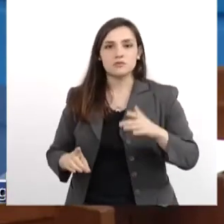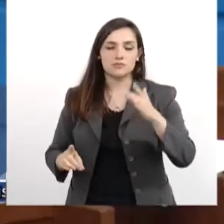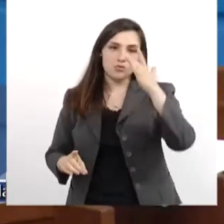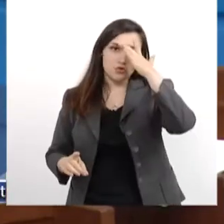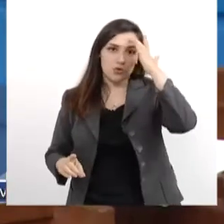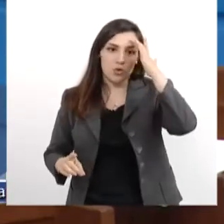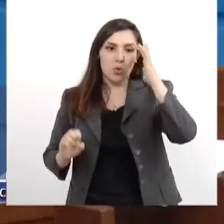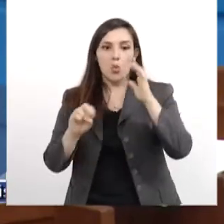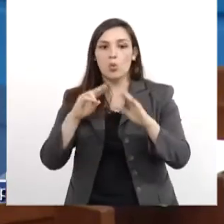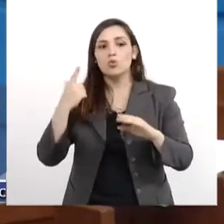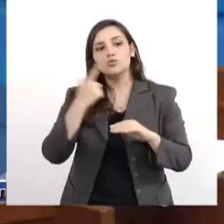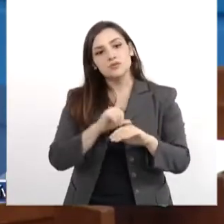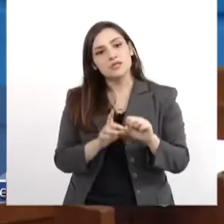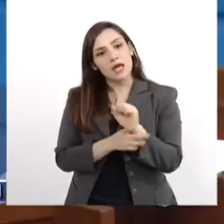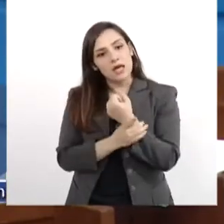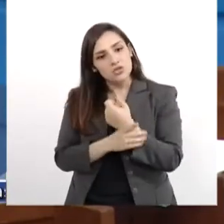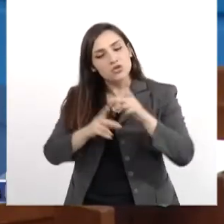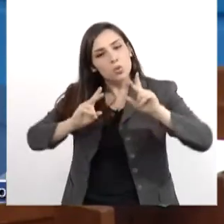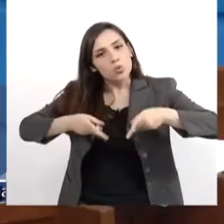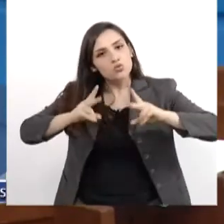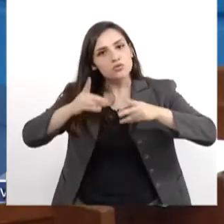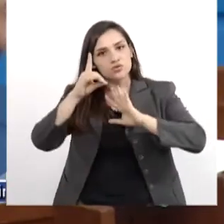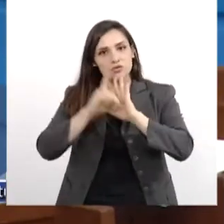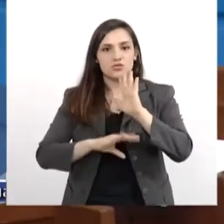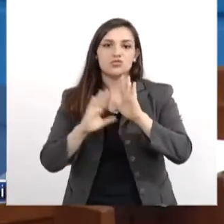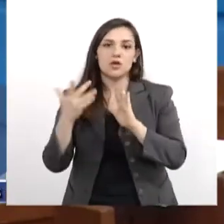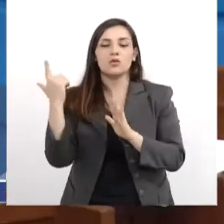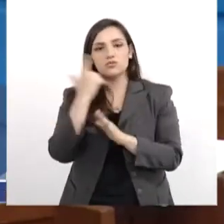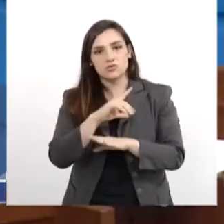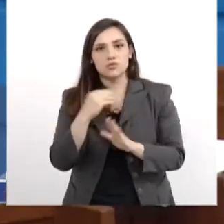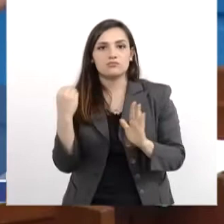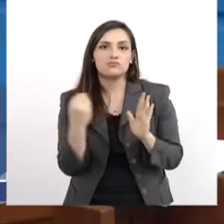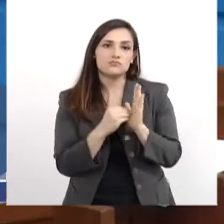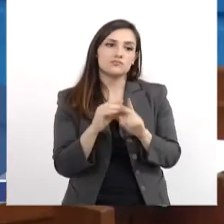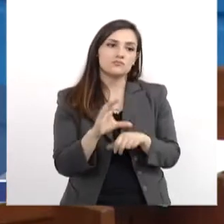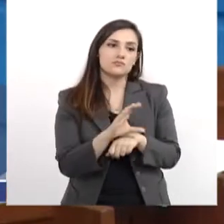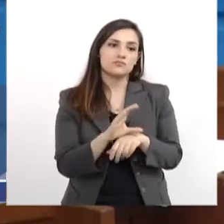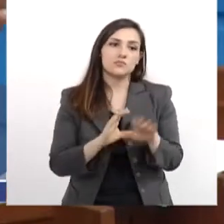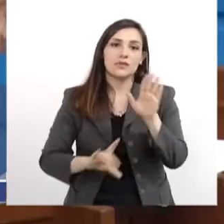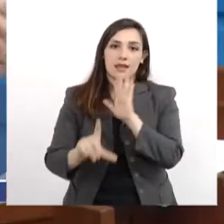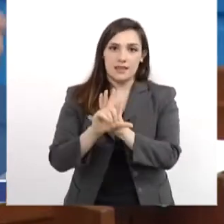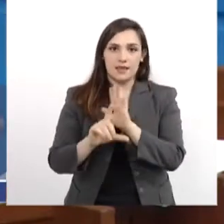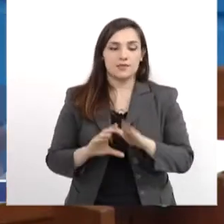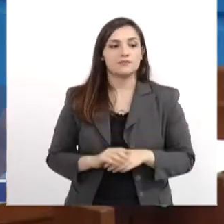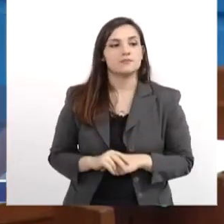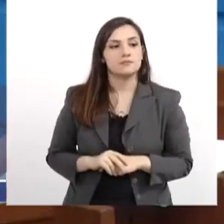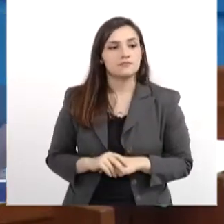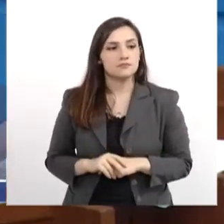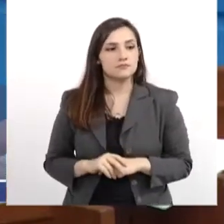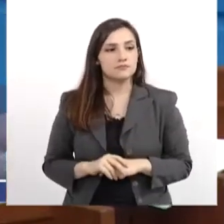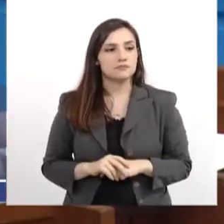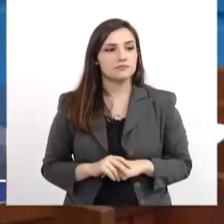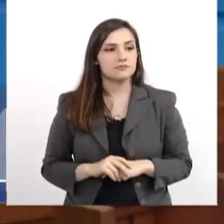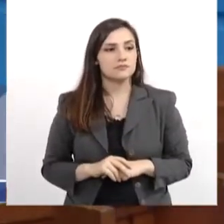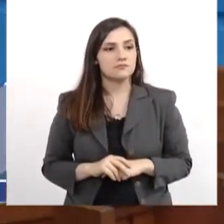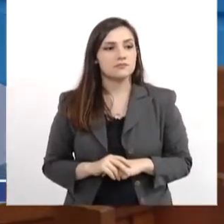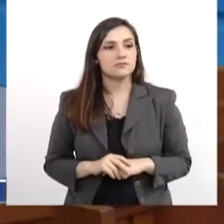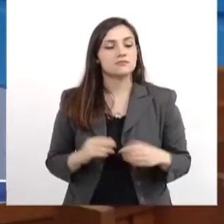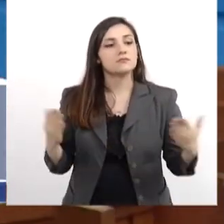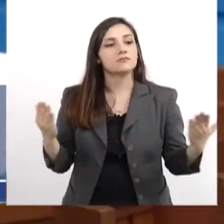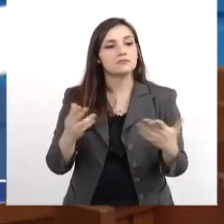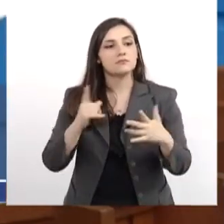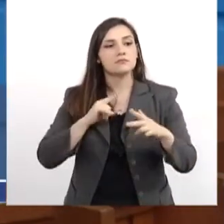garantir aqueles direitos que já estão consagrados na legislação, nós recebemos a